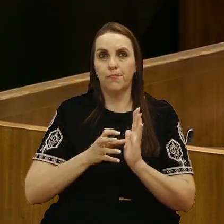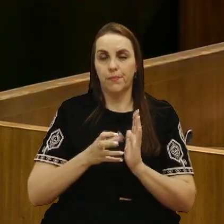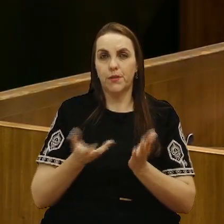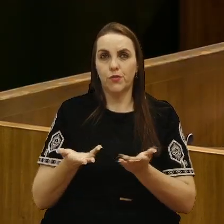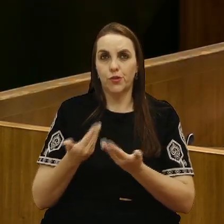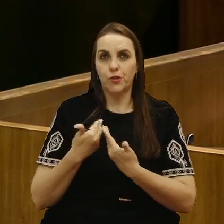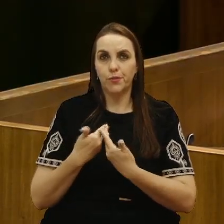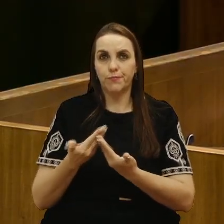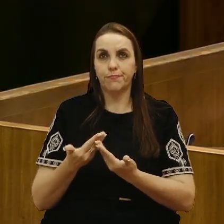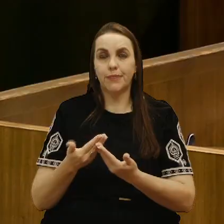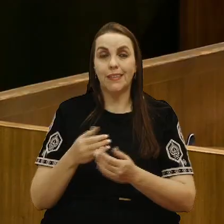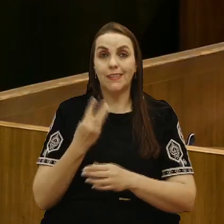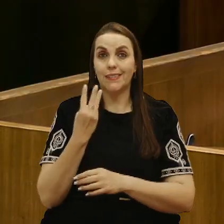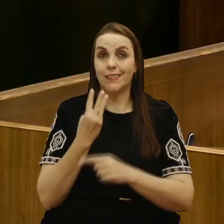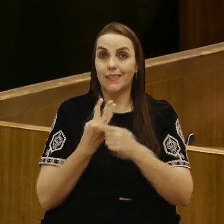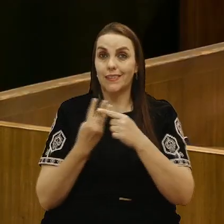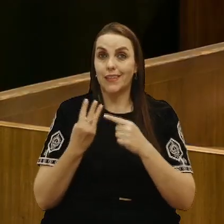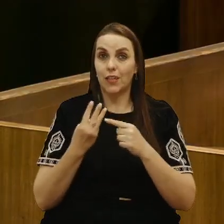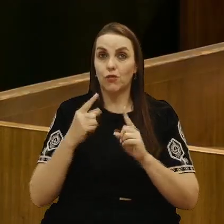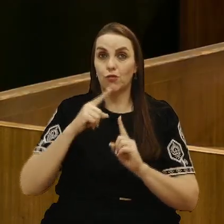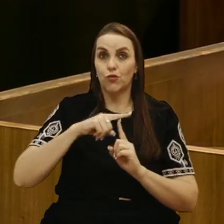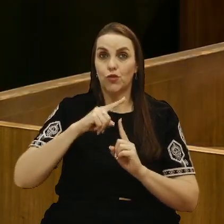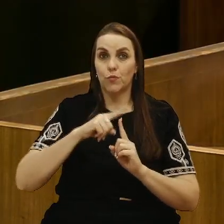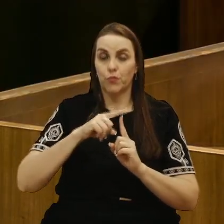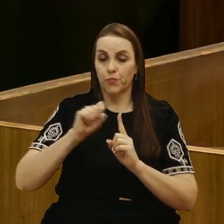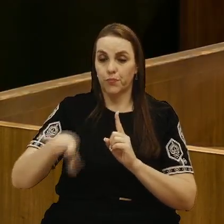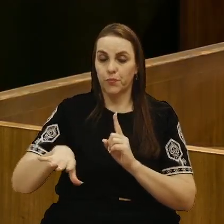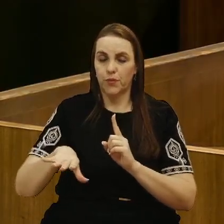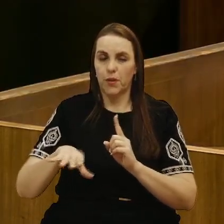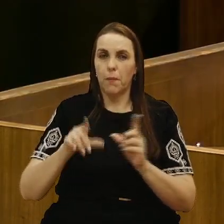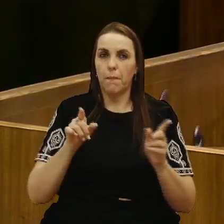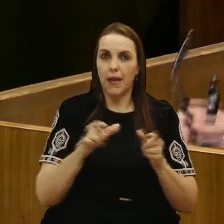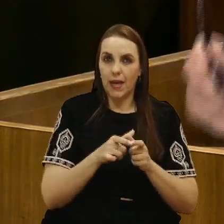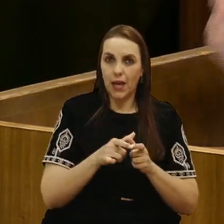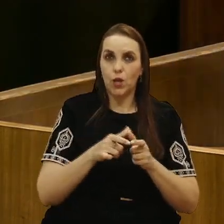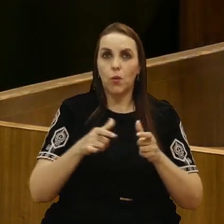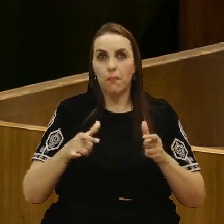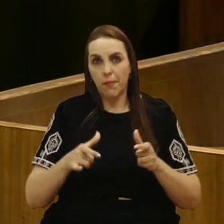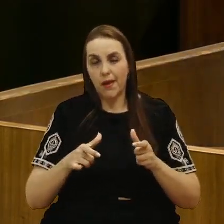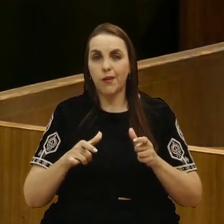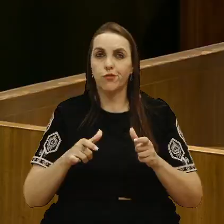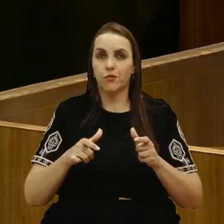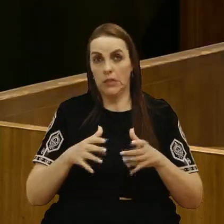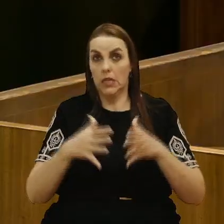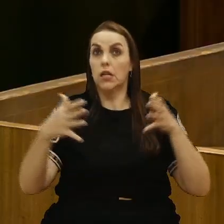tipos de descarte. O pequeno volume, o médio volume e o grande volume.